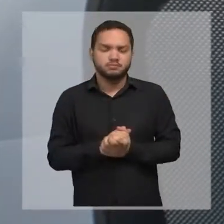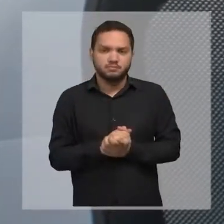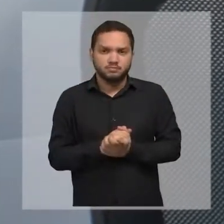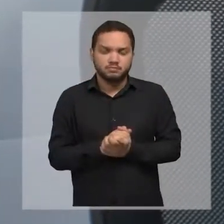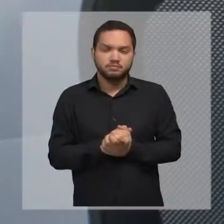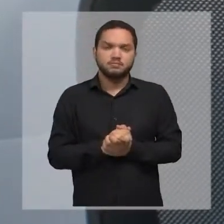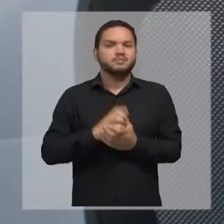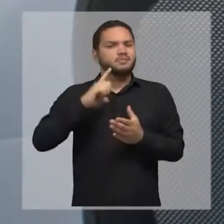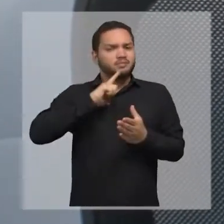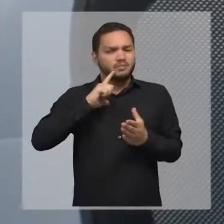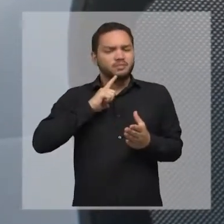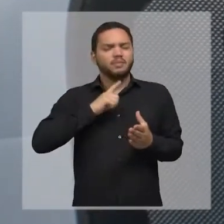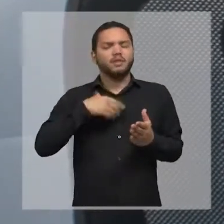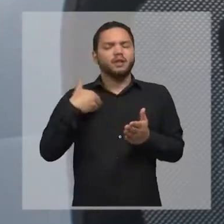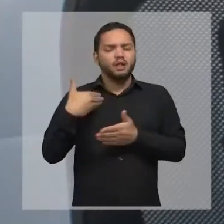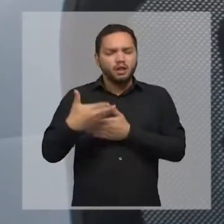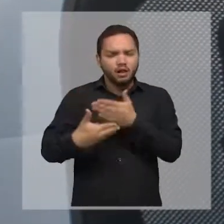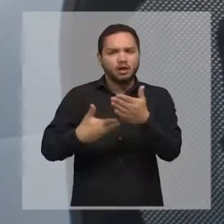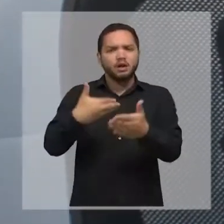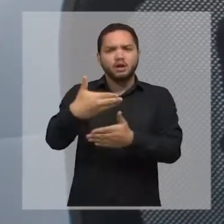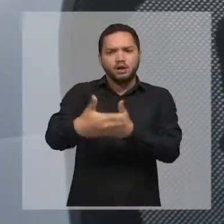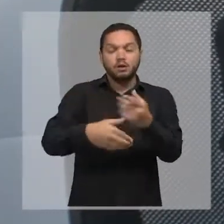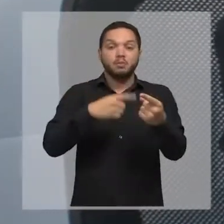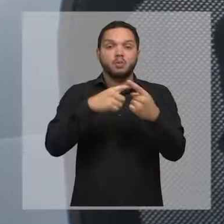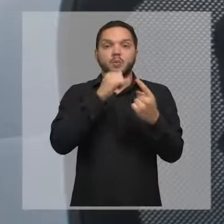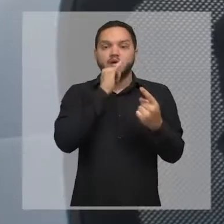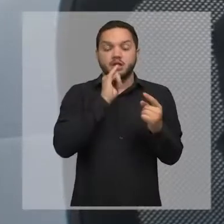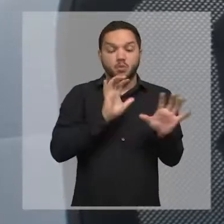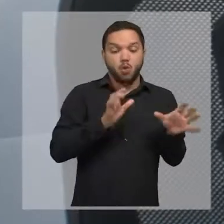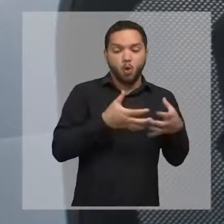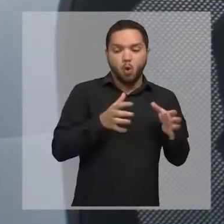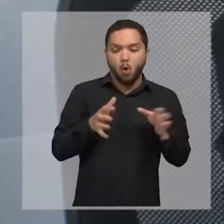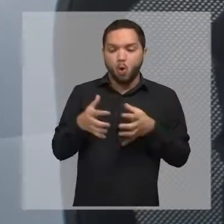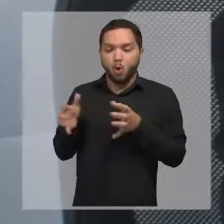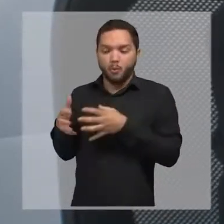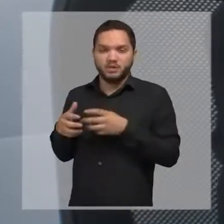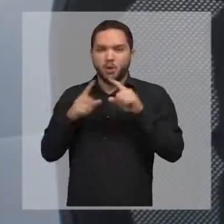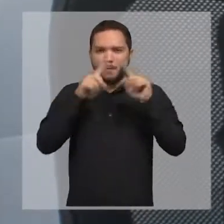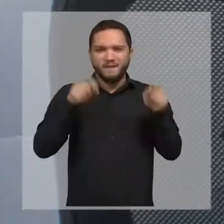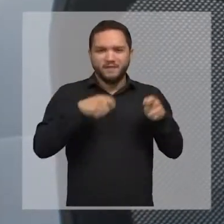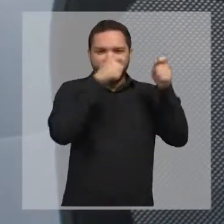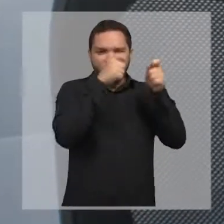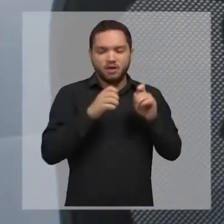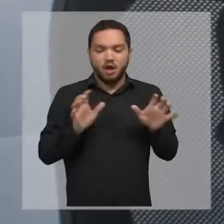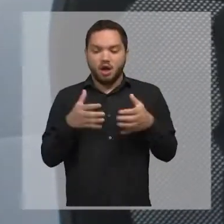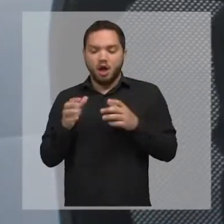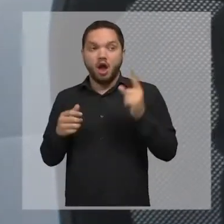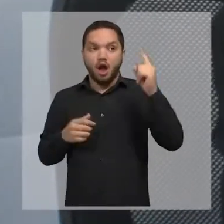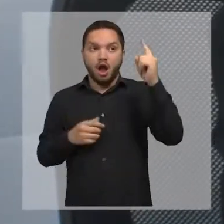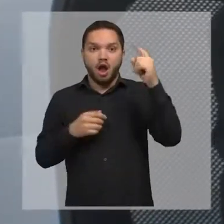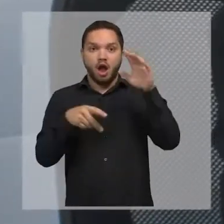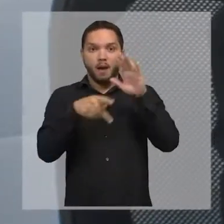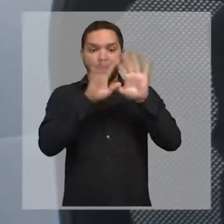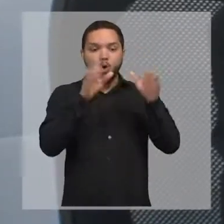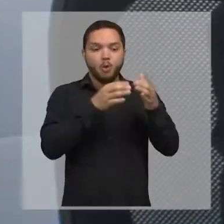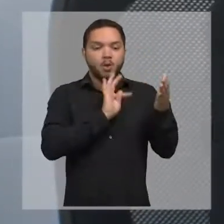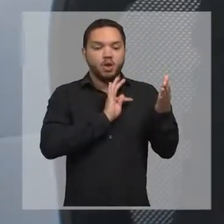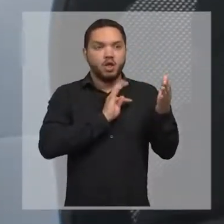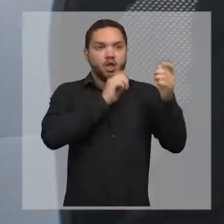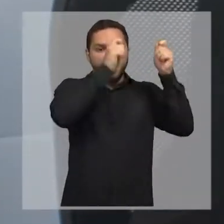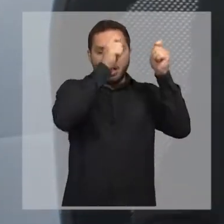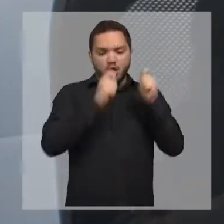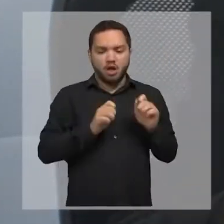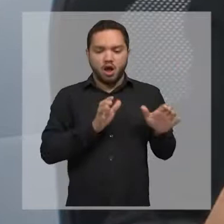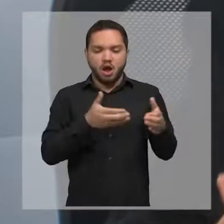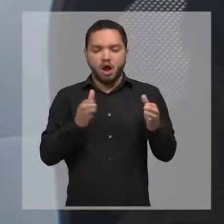né? Tem todo um trâmite, por exemplo, quando as discussões vão para as comissões, os técnicos da prefeitura vêm, ou